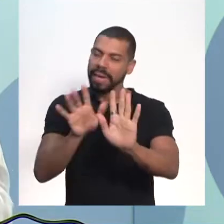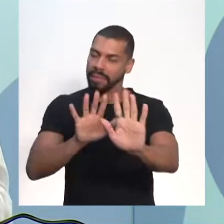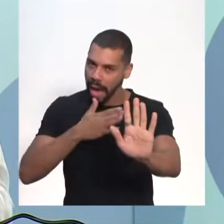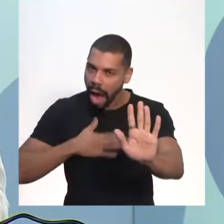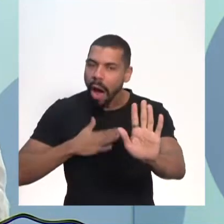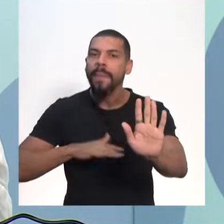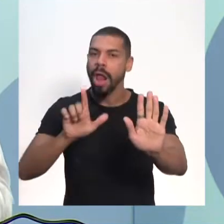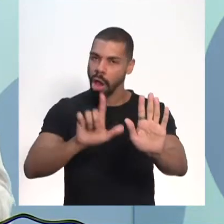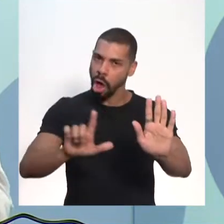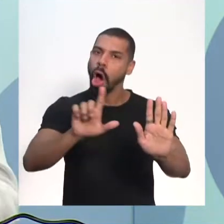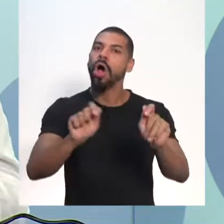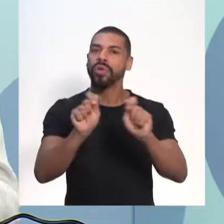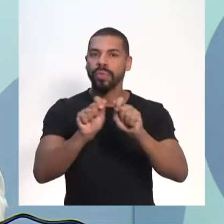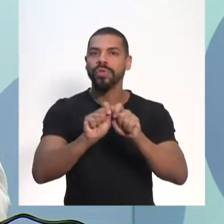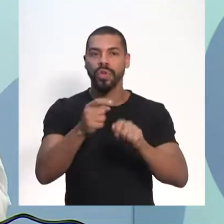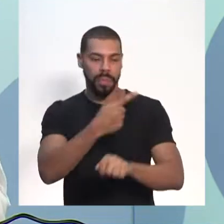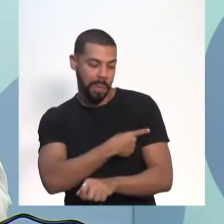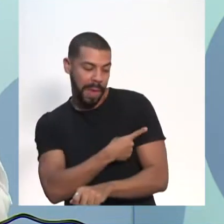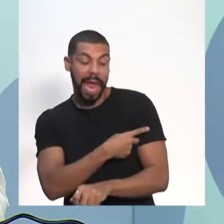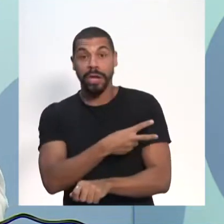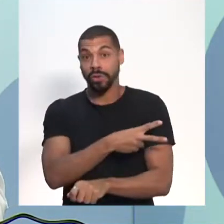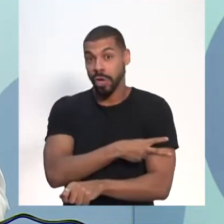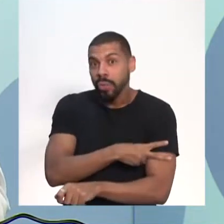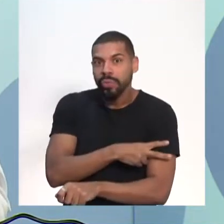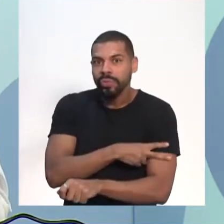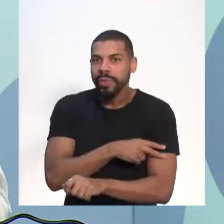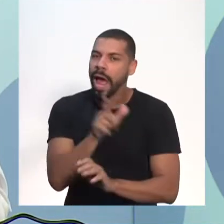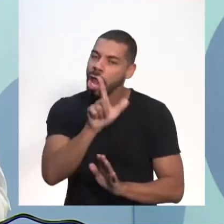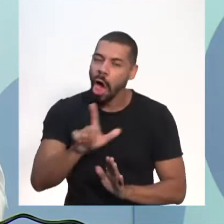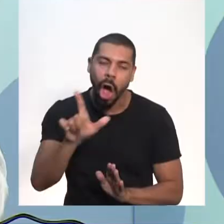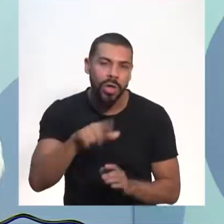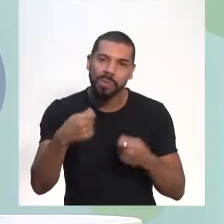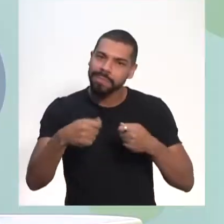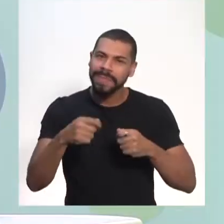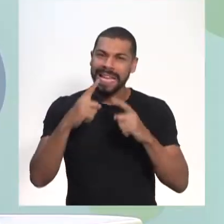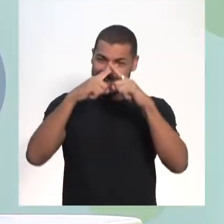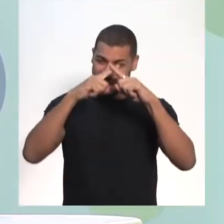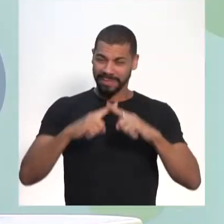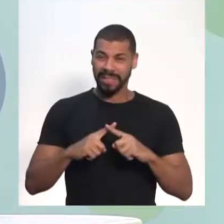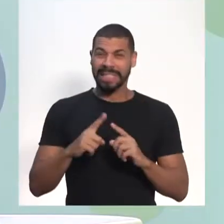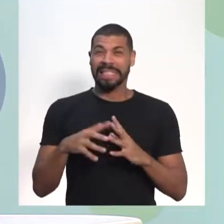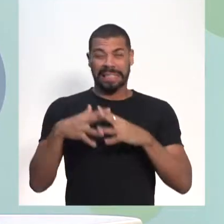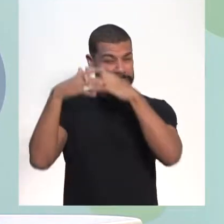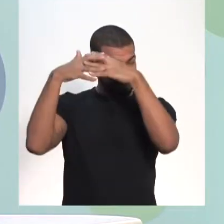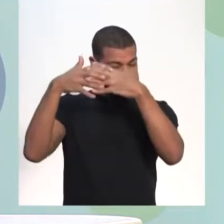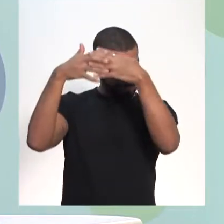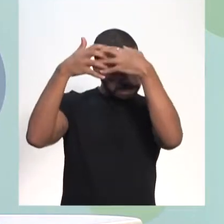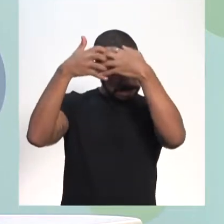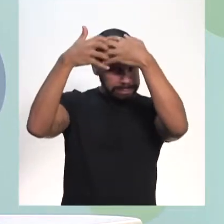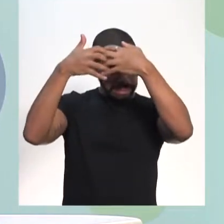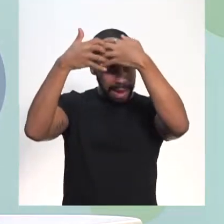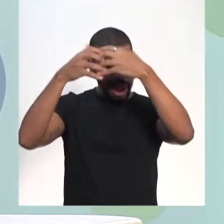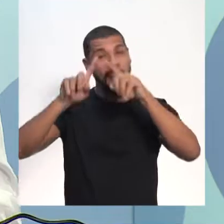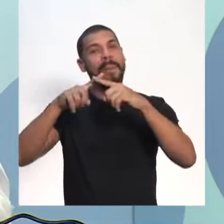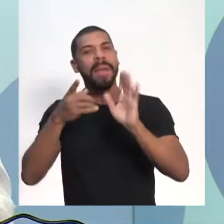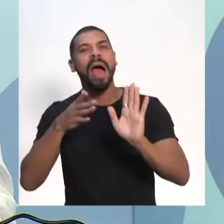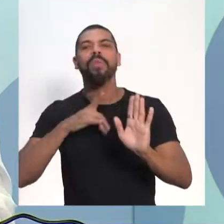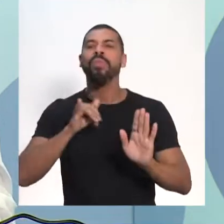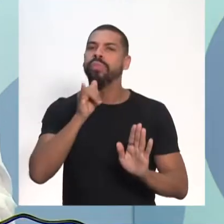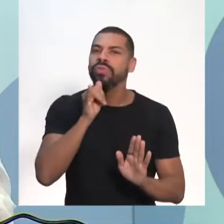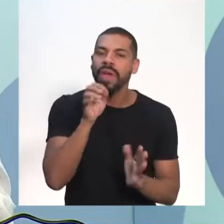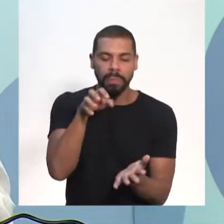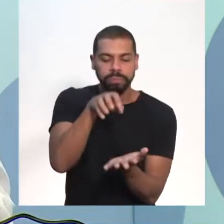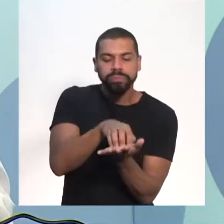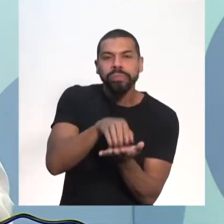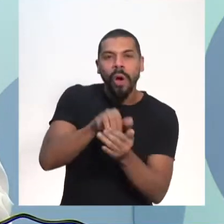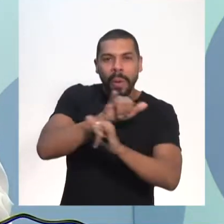principalmente para o primeiro e segundo ano, é muito difícil, é um desafio grande. Hoje nós tivemos aí as meninas lá no Centro de Mídias dos